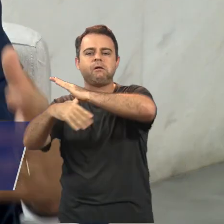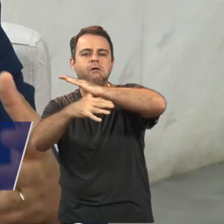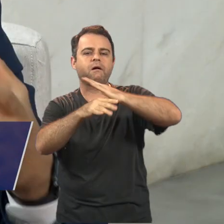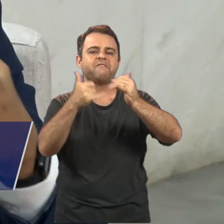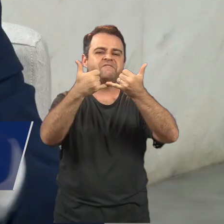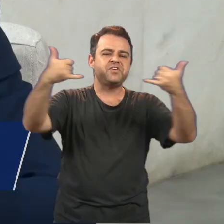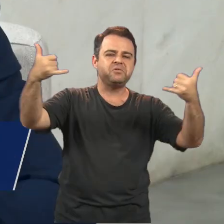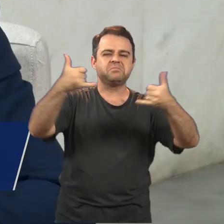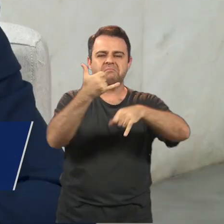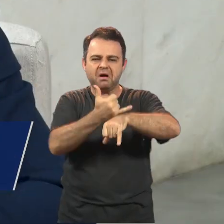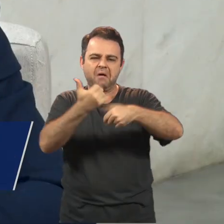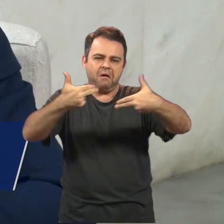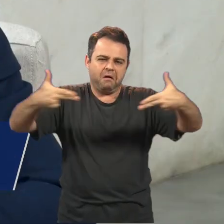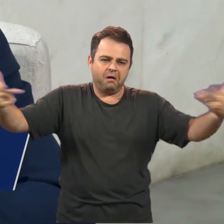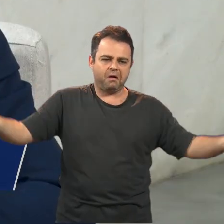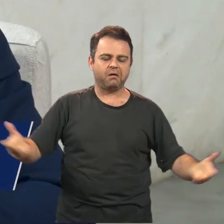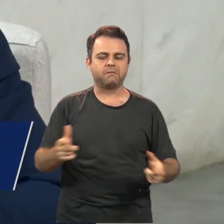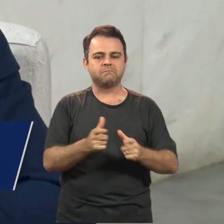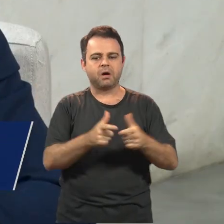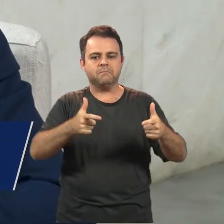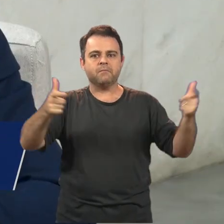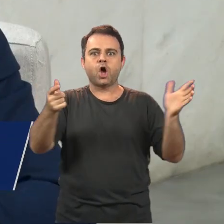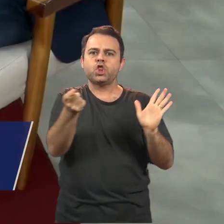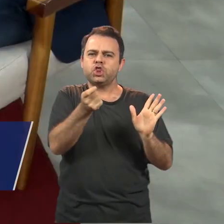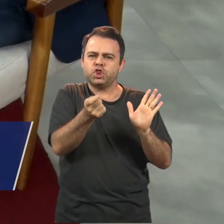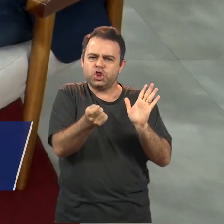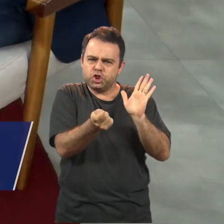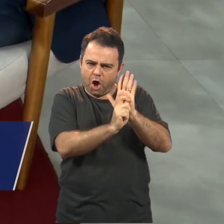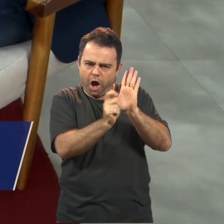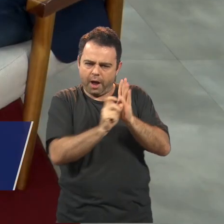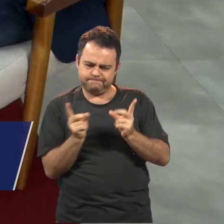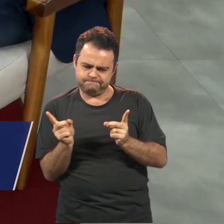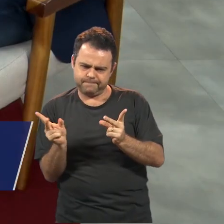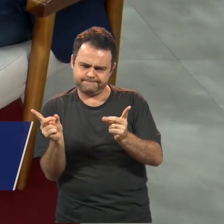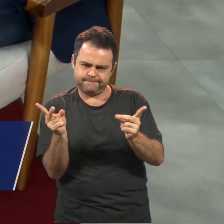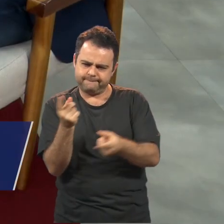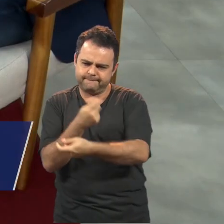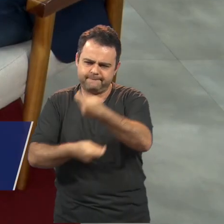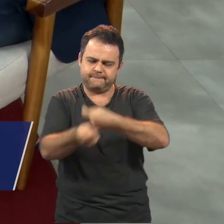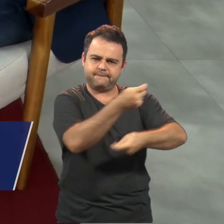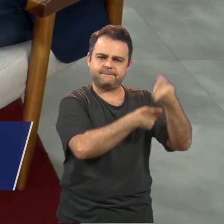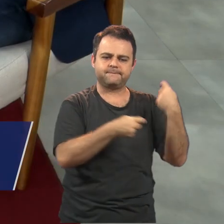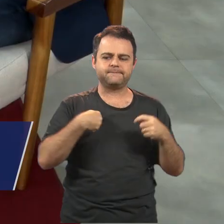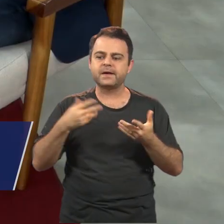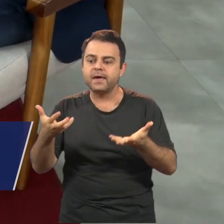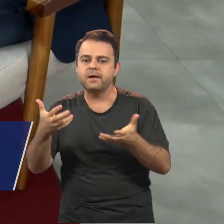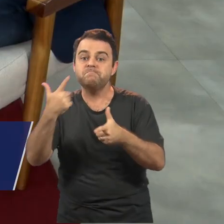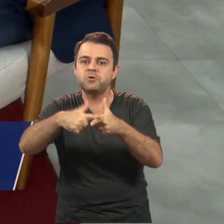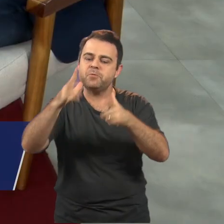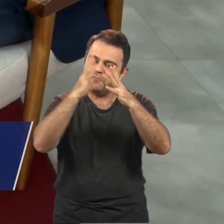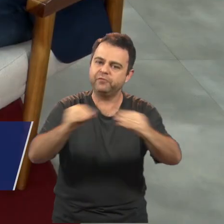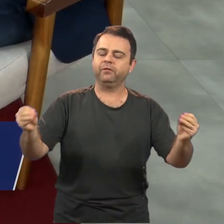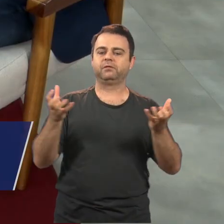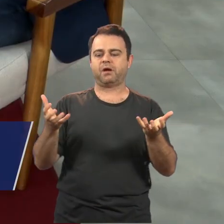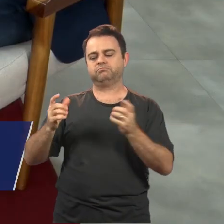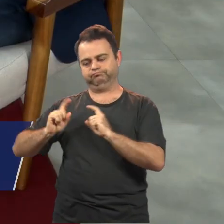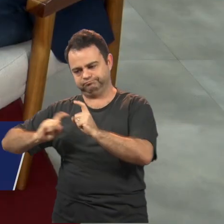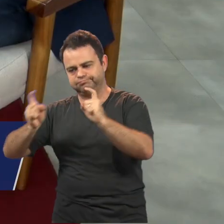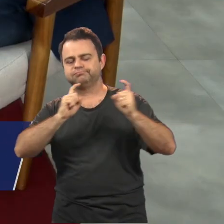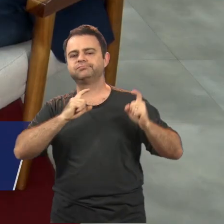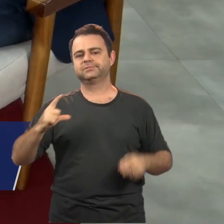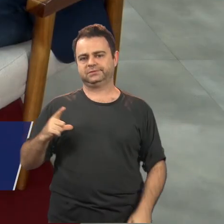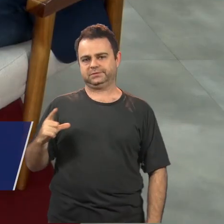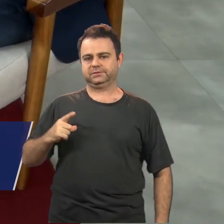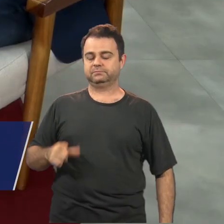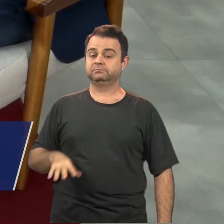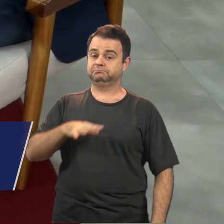gente tem trabalhado com seriedade para trazer uma solução. É importante que a população saiba que Rio Preto é uma cidade em pleno desenvolvimento, crescimento